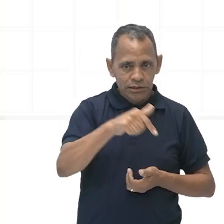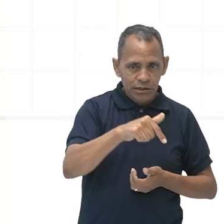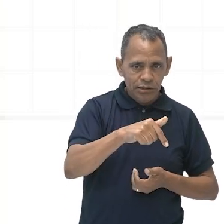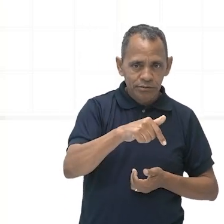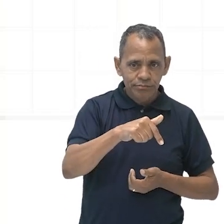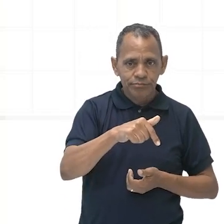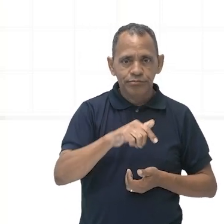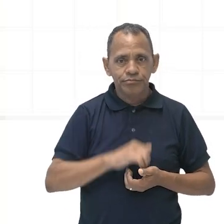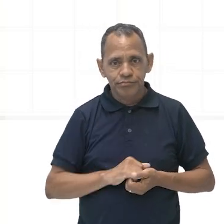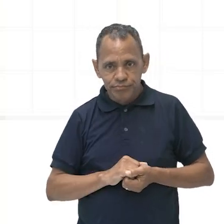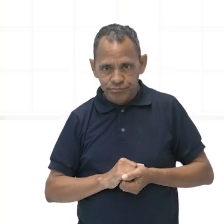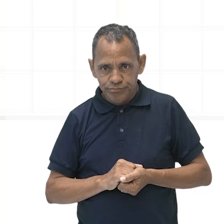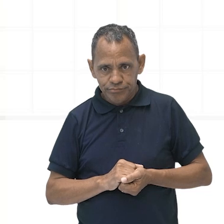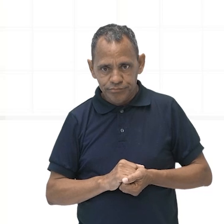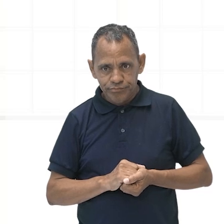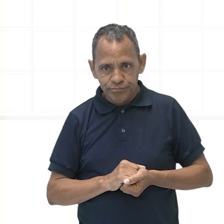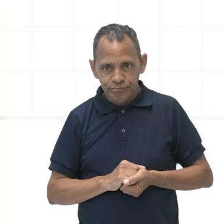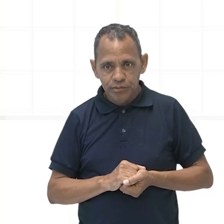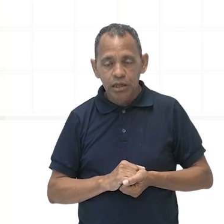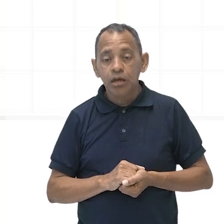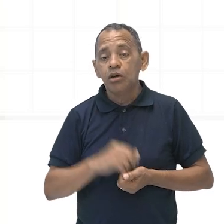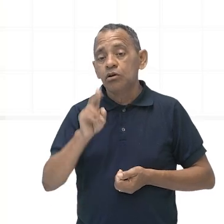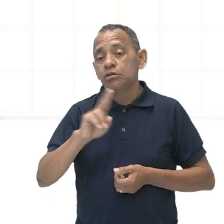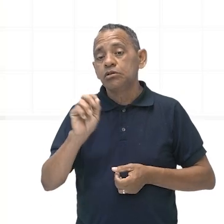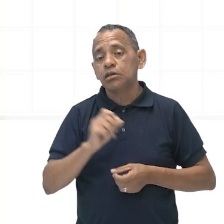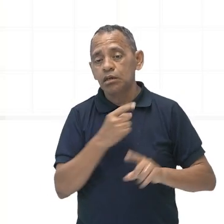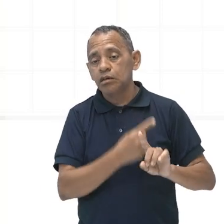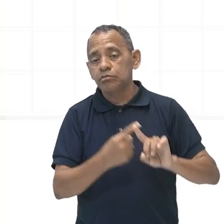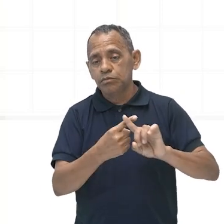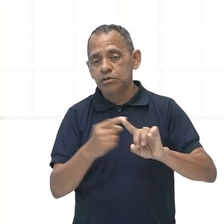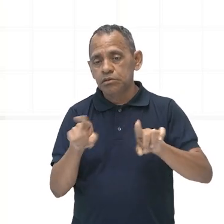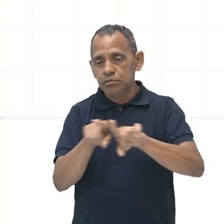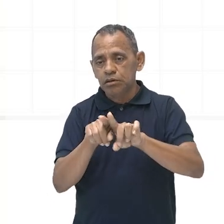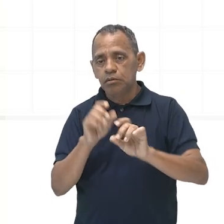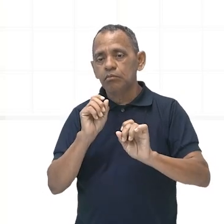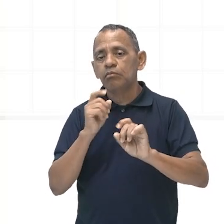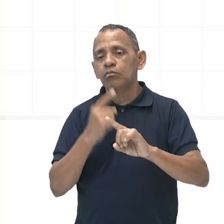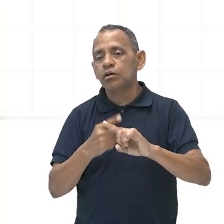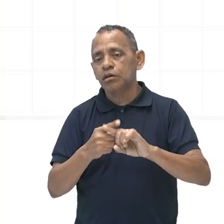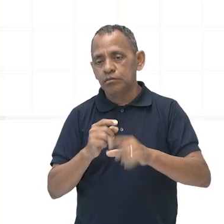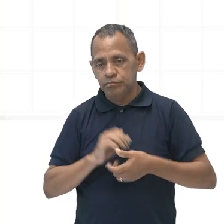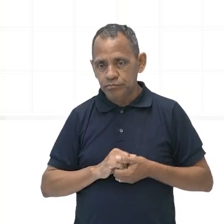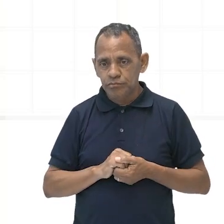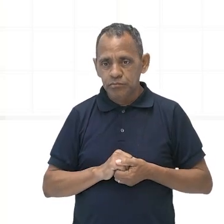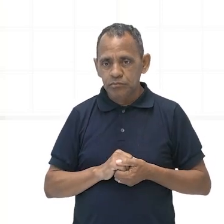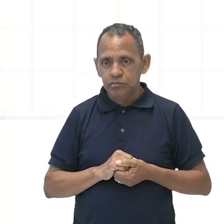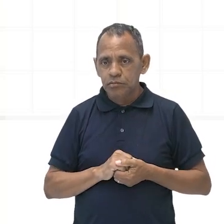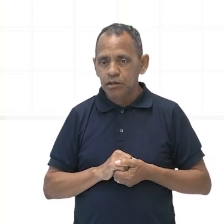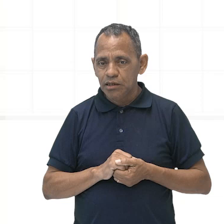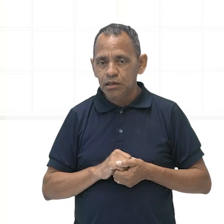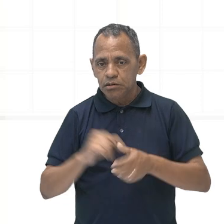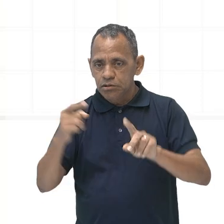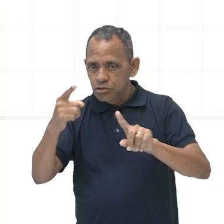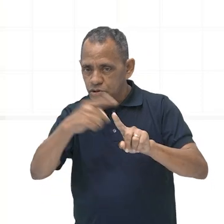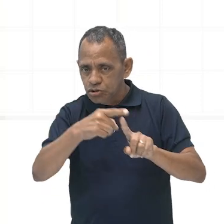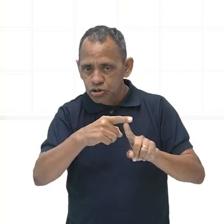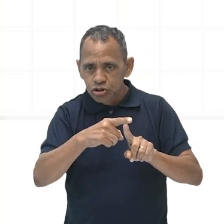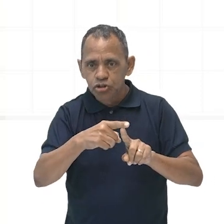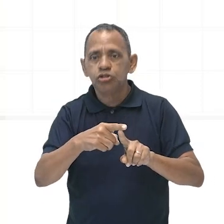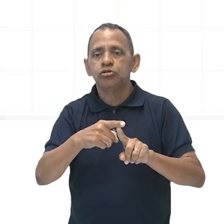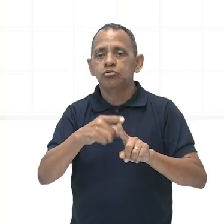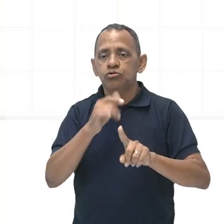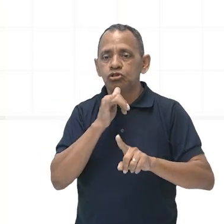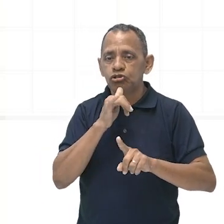valor. Eu só usei a propriedade. Então, essas propriedades de radical, ela vem para nos